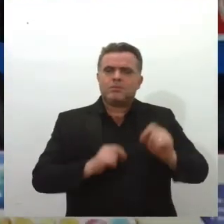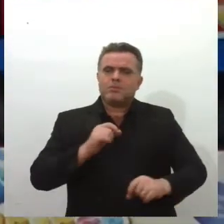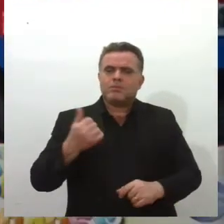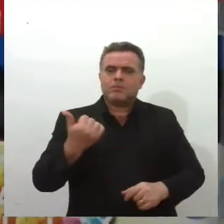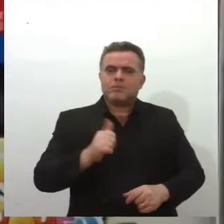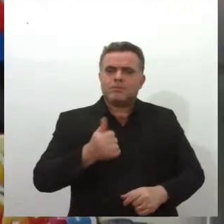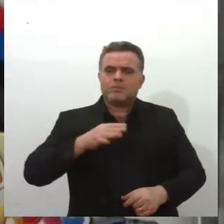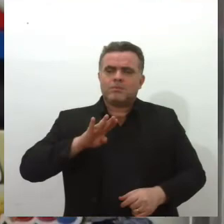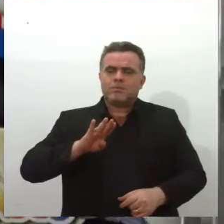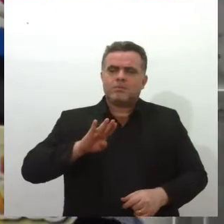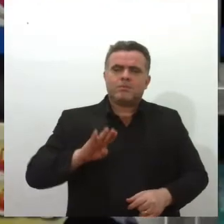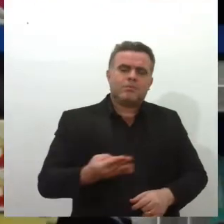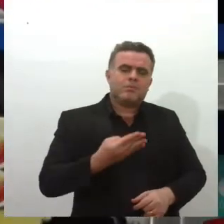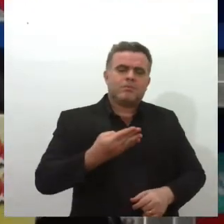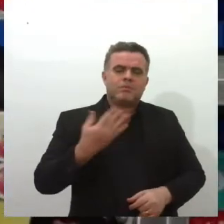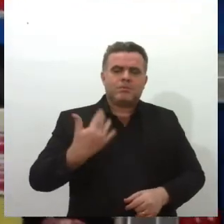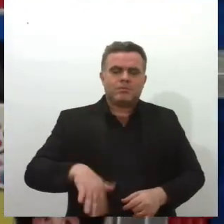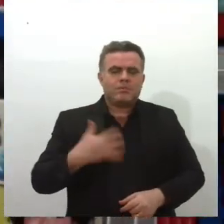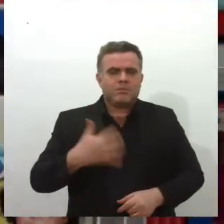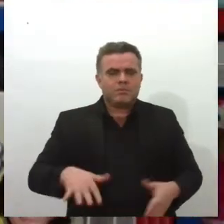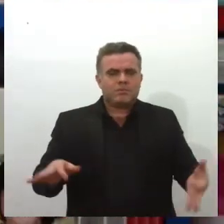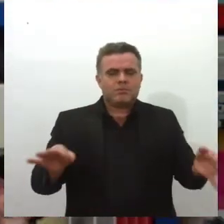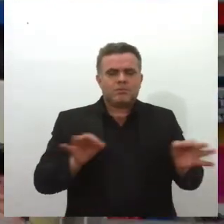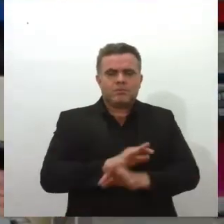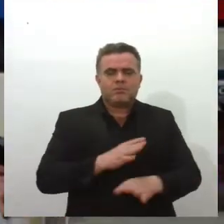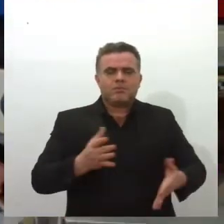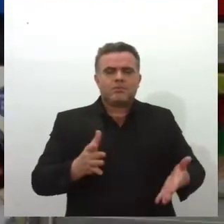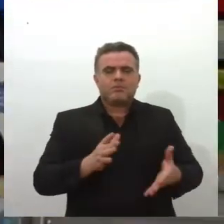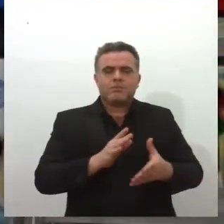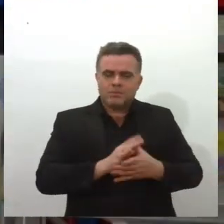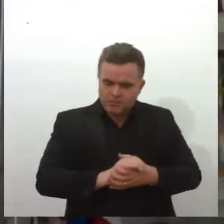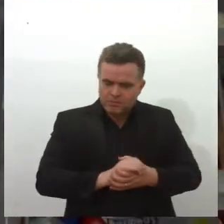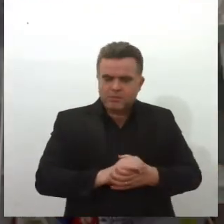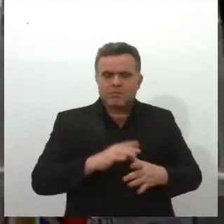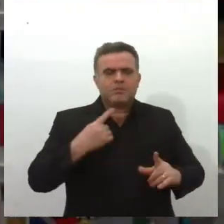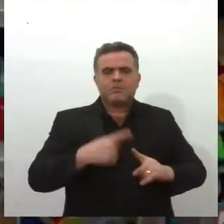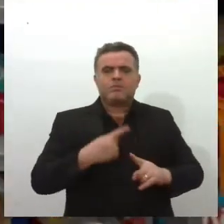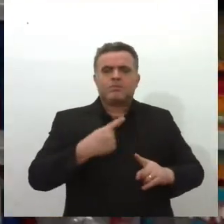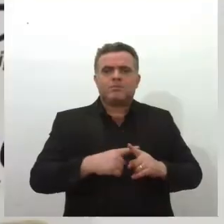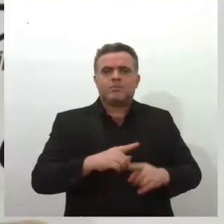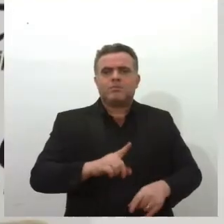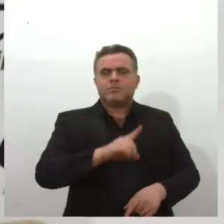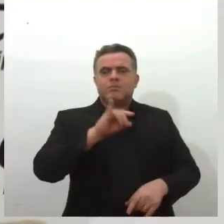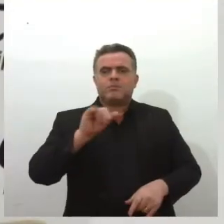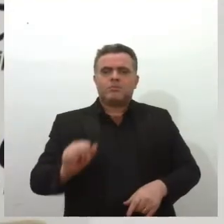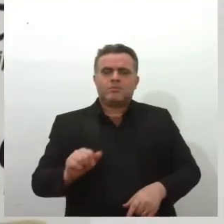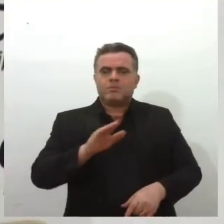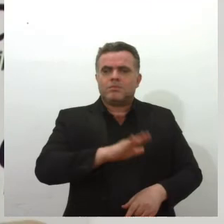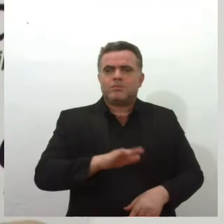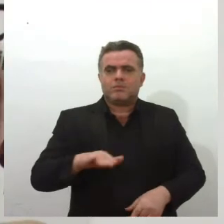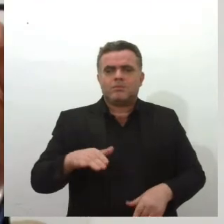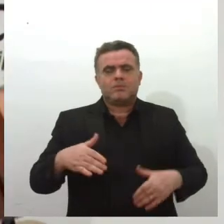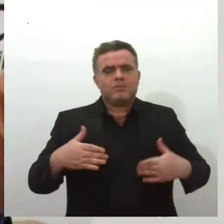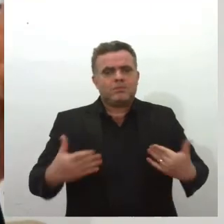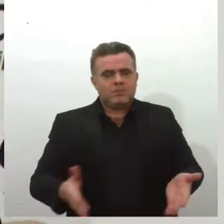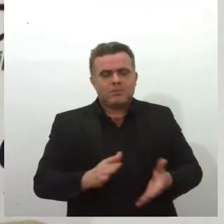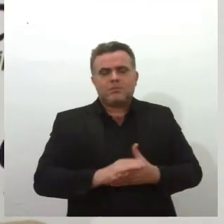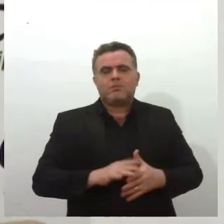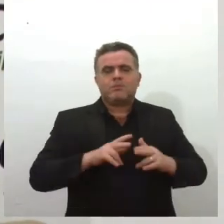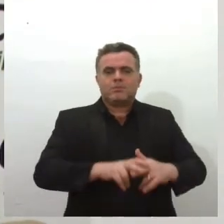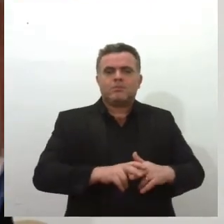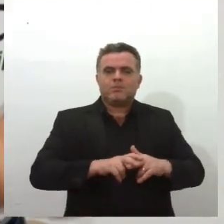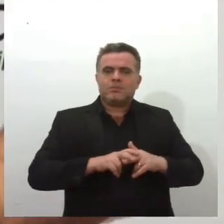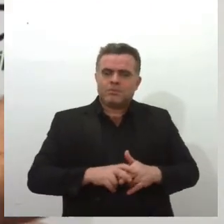reais circulem no comércio em todo o país por conta do Dia das Crianças. De acordo com o superintendente